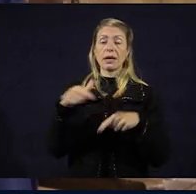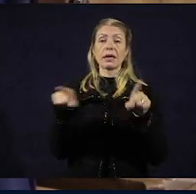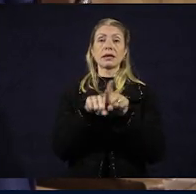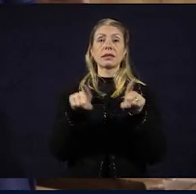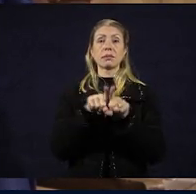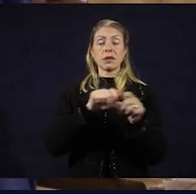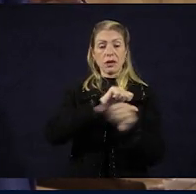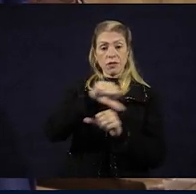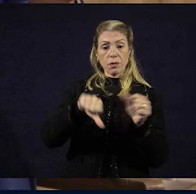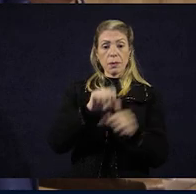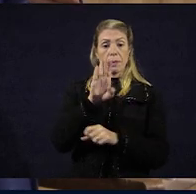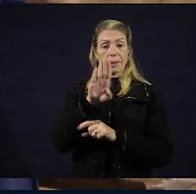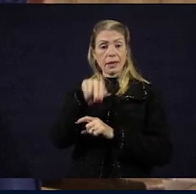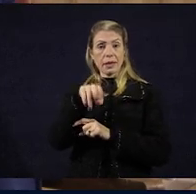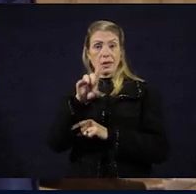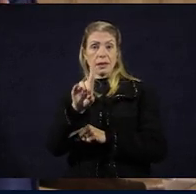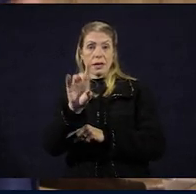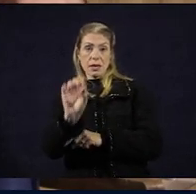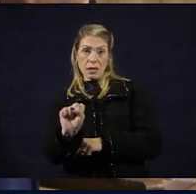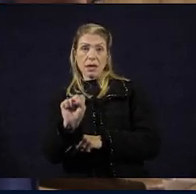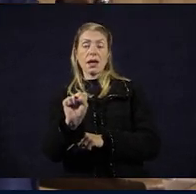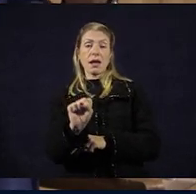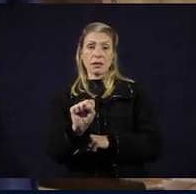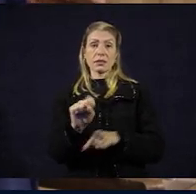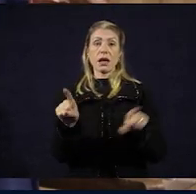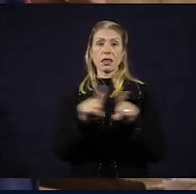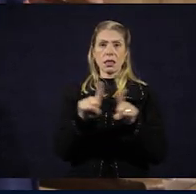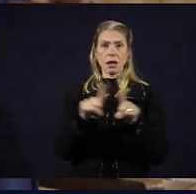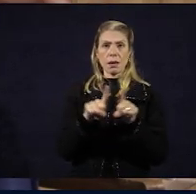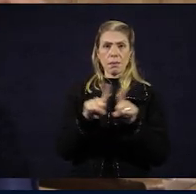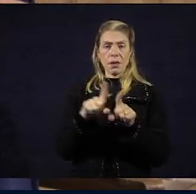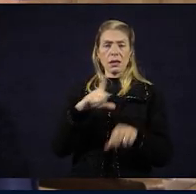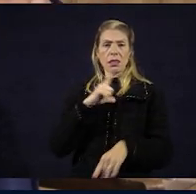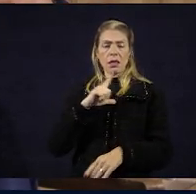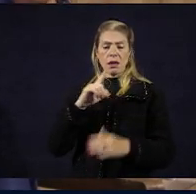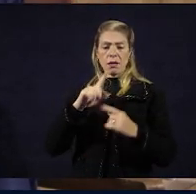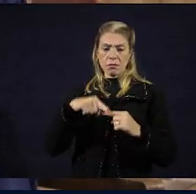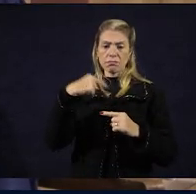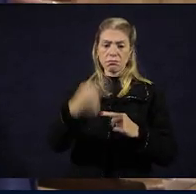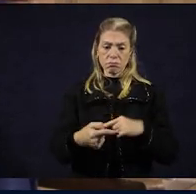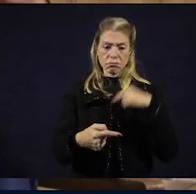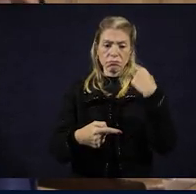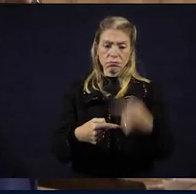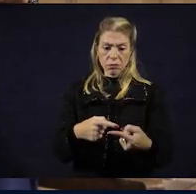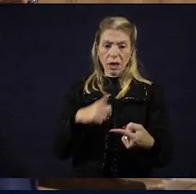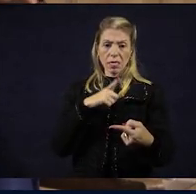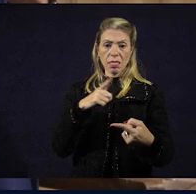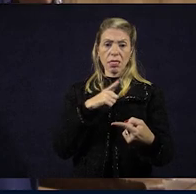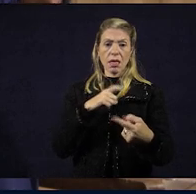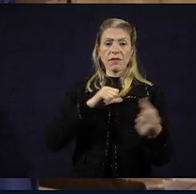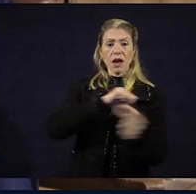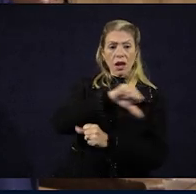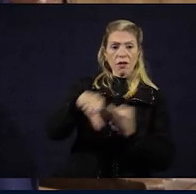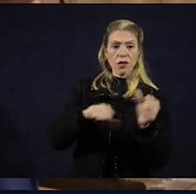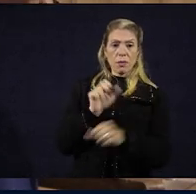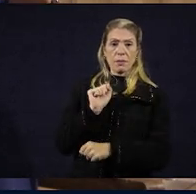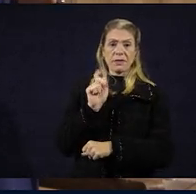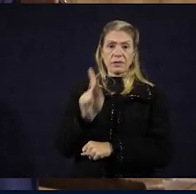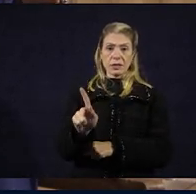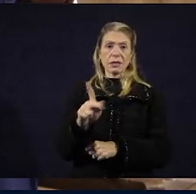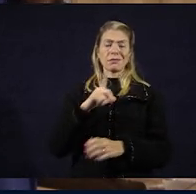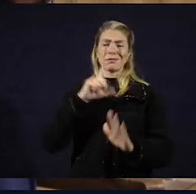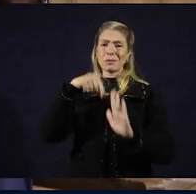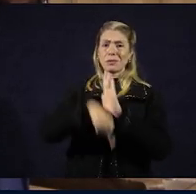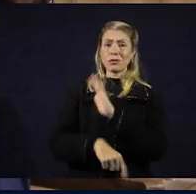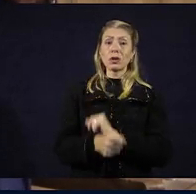do BNDES cria o teto de gastos Depois nós vemos na sequência com uma Espetacular reforma da Previdência muito profunda